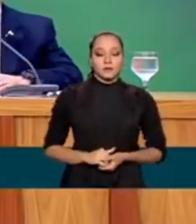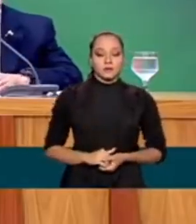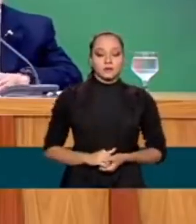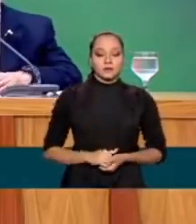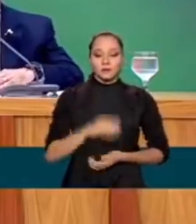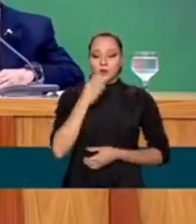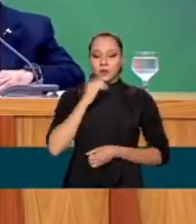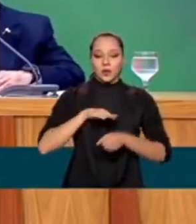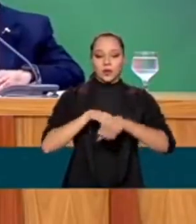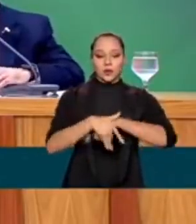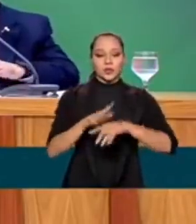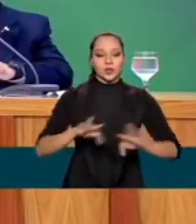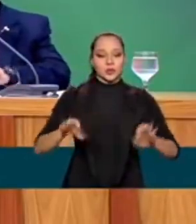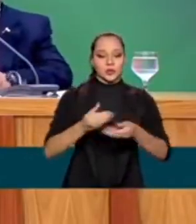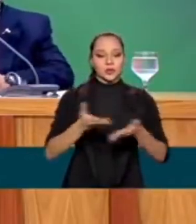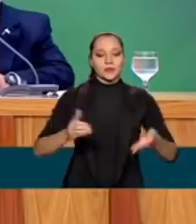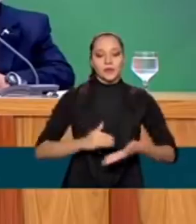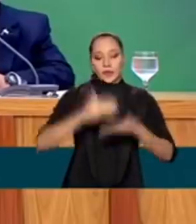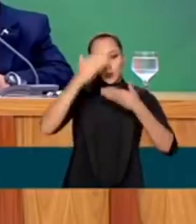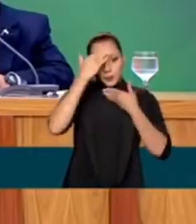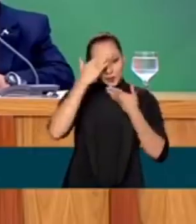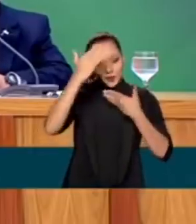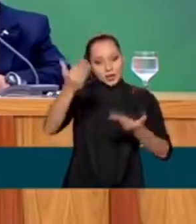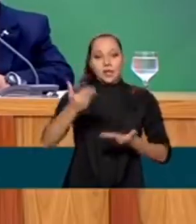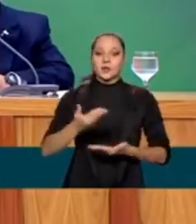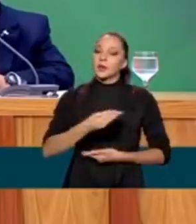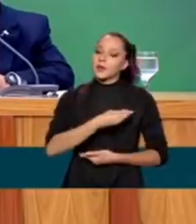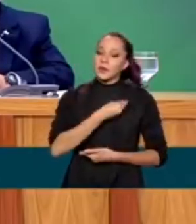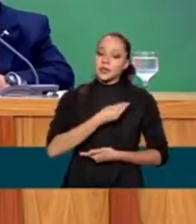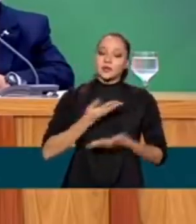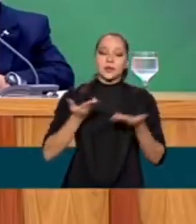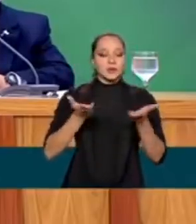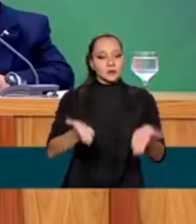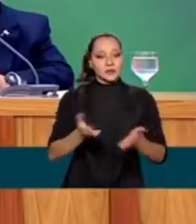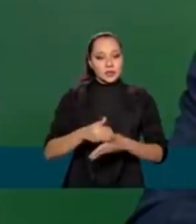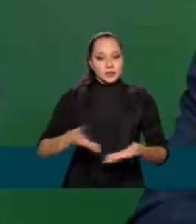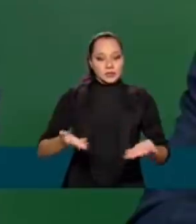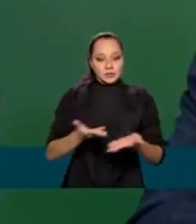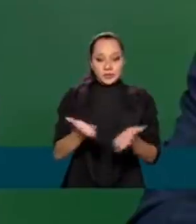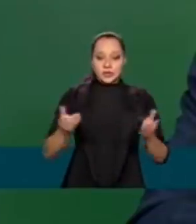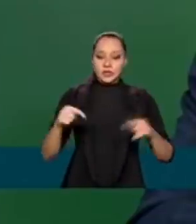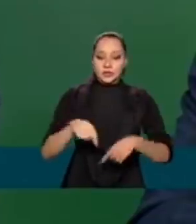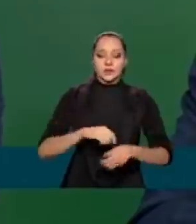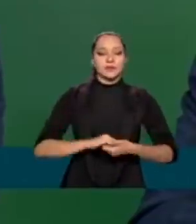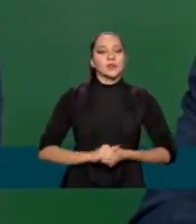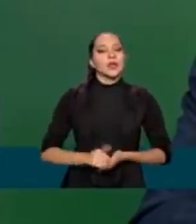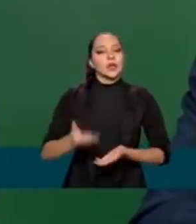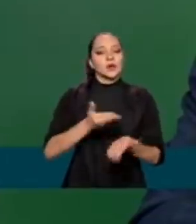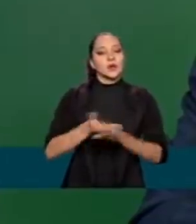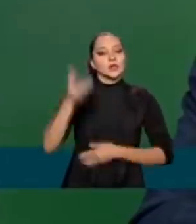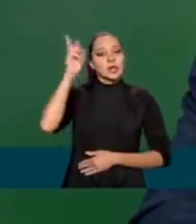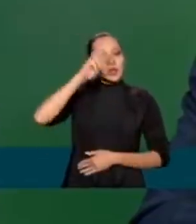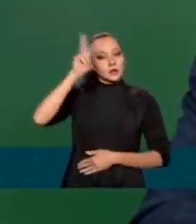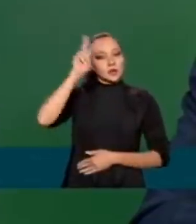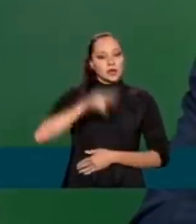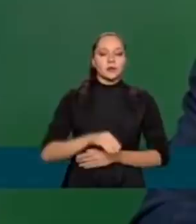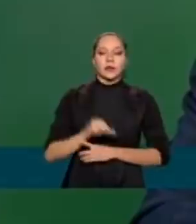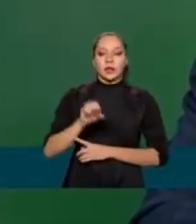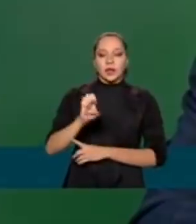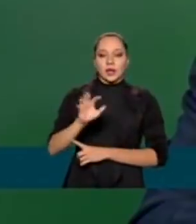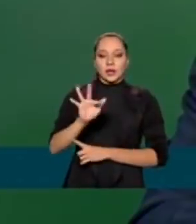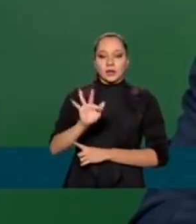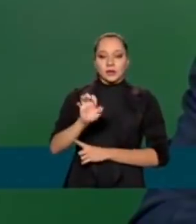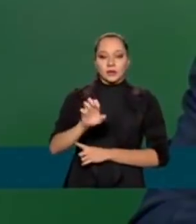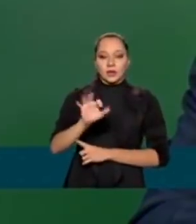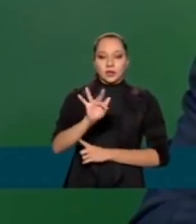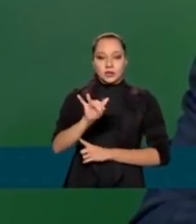Boa noite a todos. Obrigado pela presença de vocês aqui. Quero começar lembrando Efésios